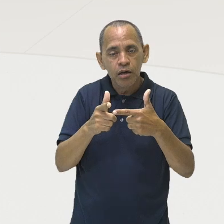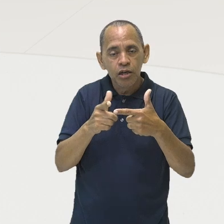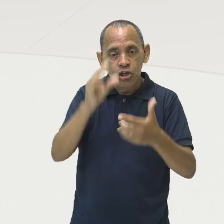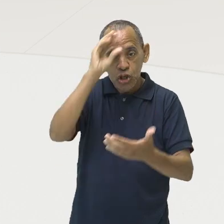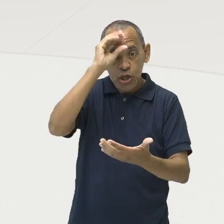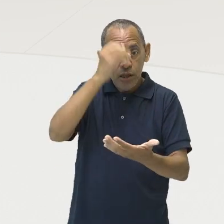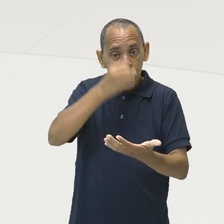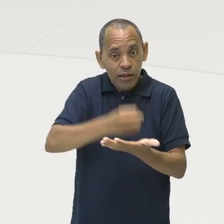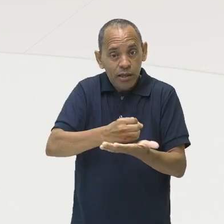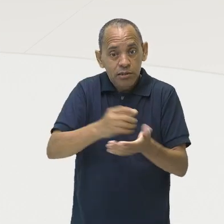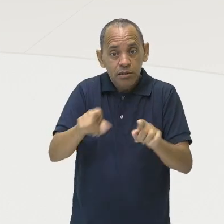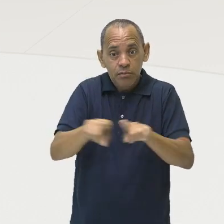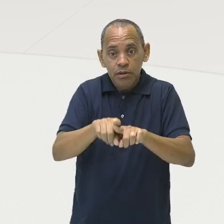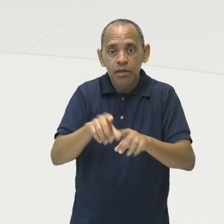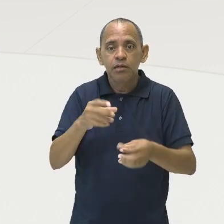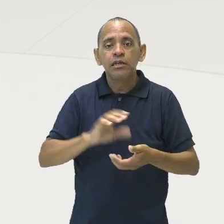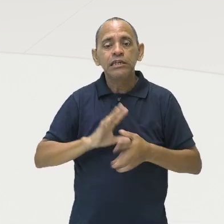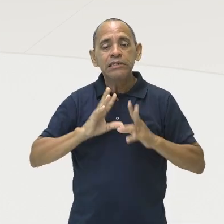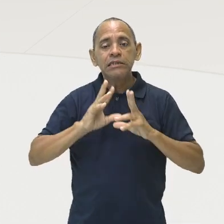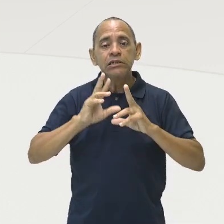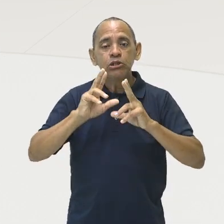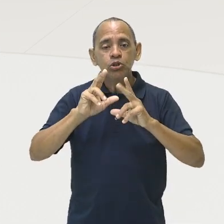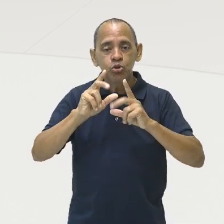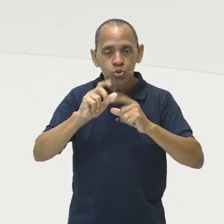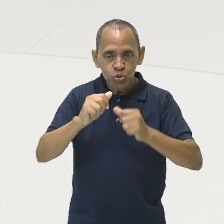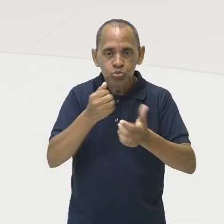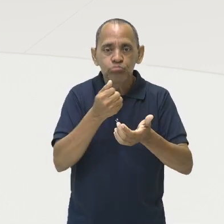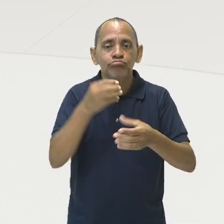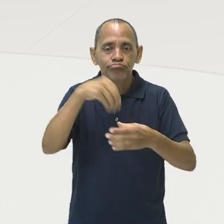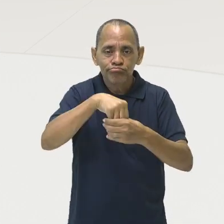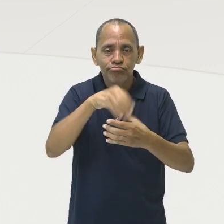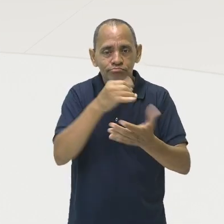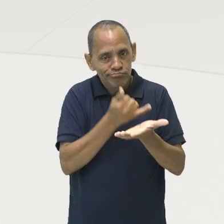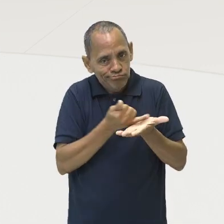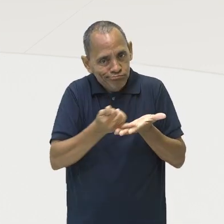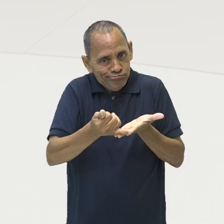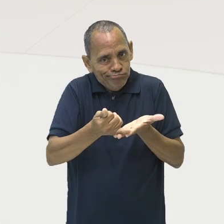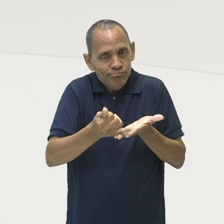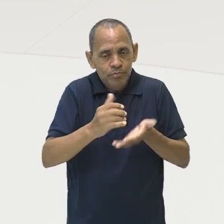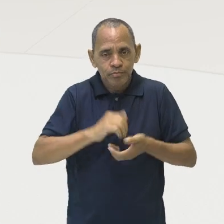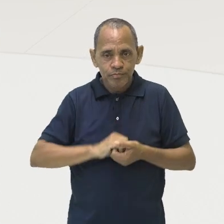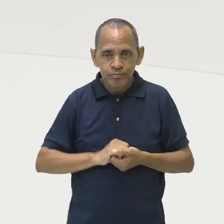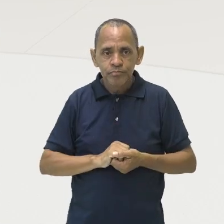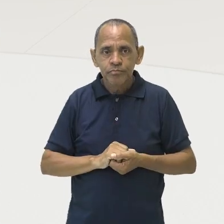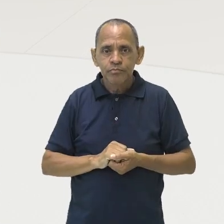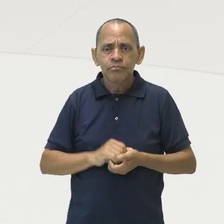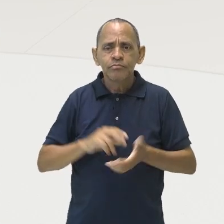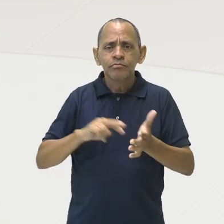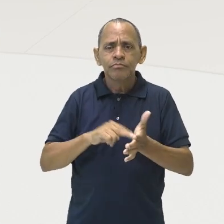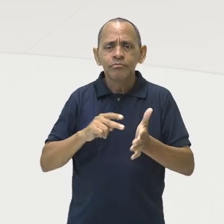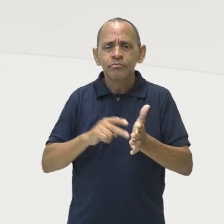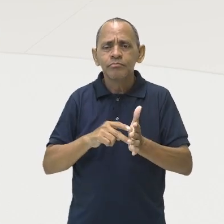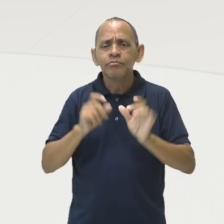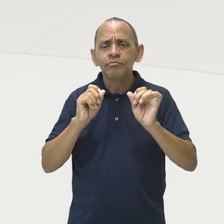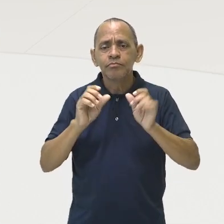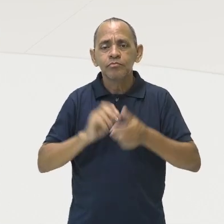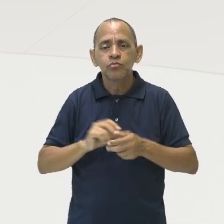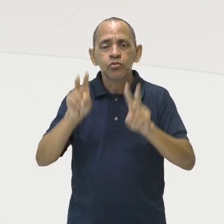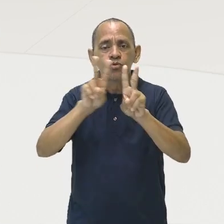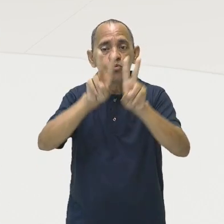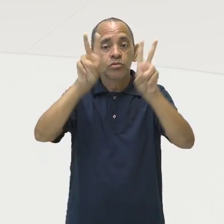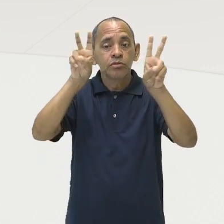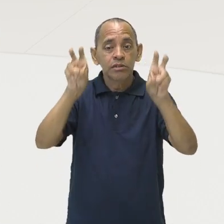tá bom? Tudo isso vem na introdução, professor? Tudo isso vem na introdução. O que é o tema? O tema é